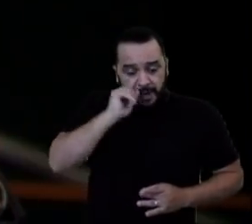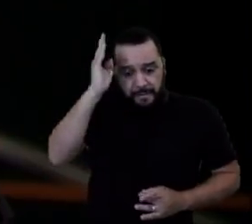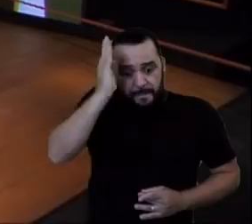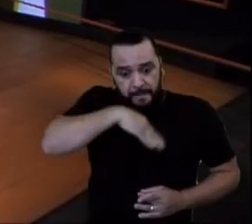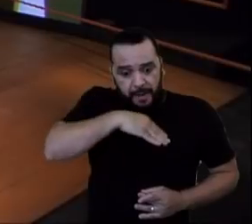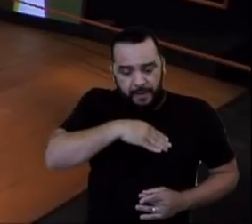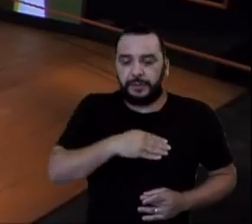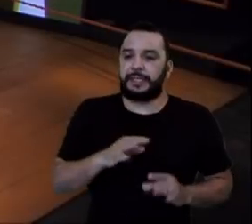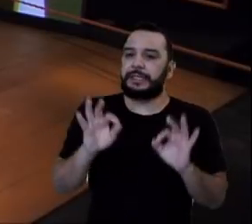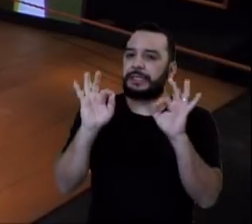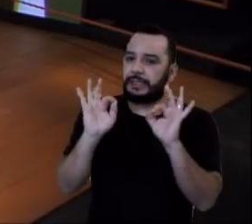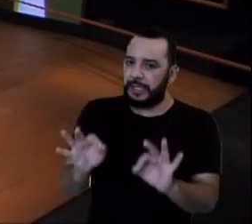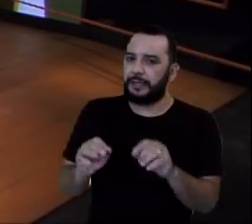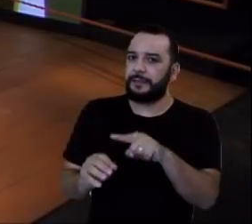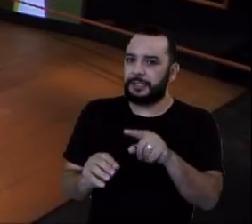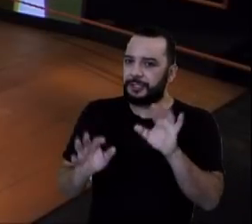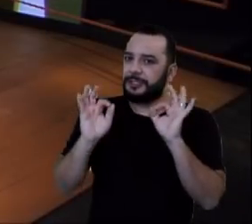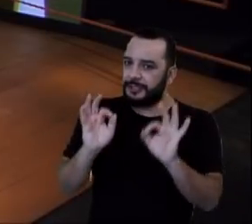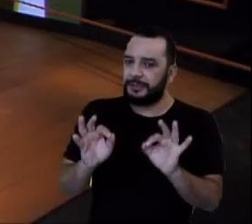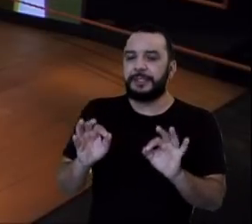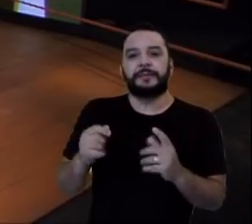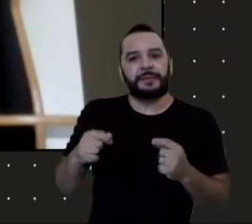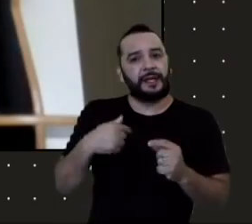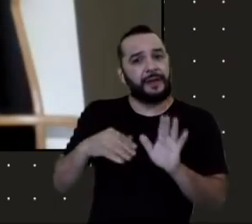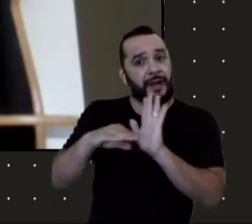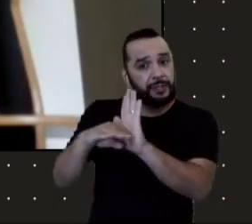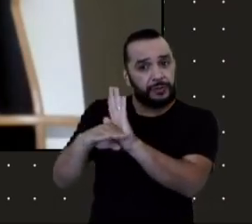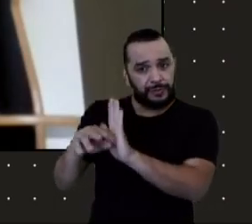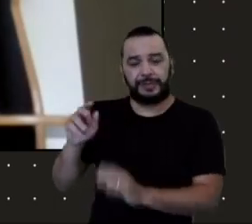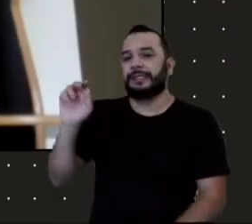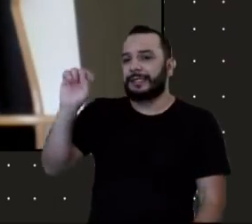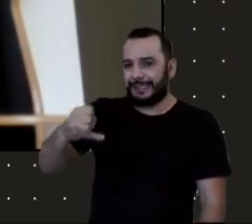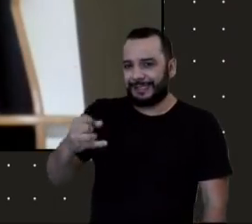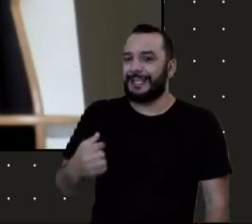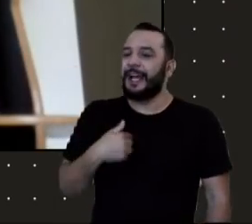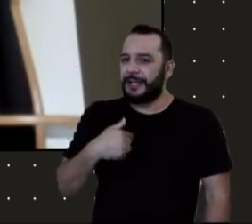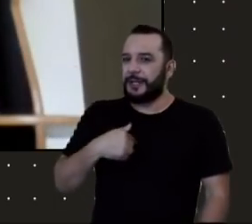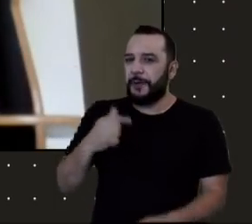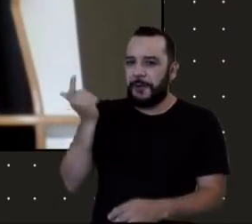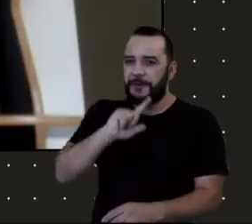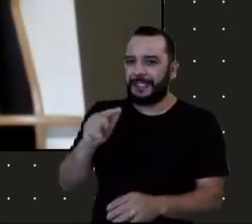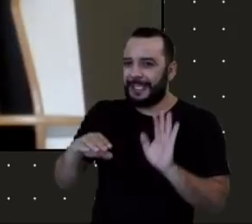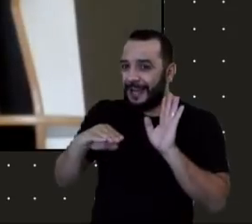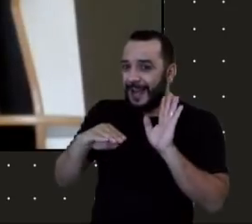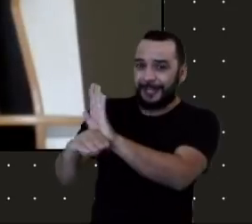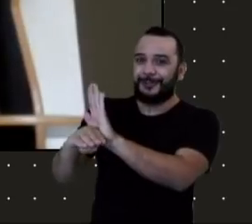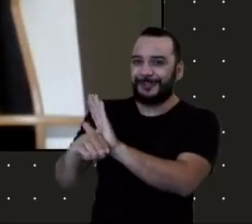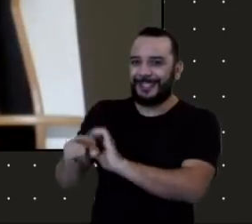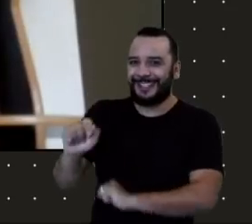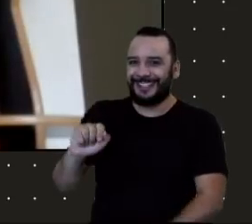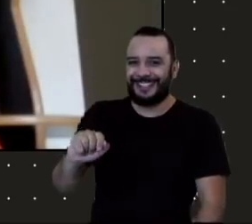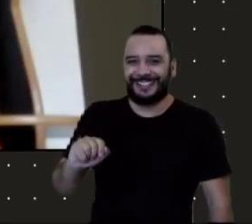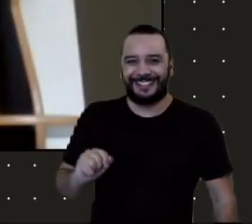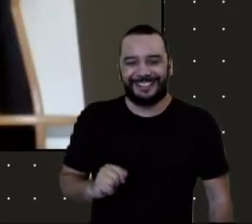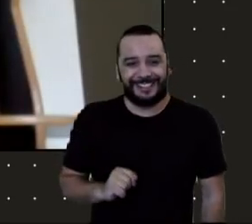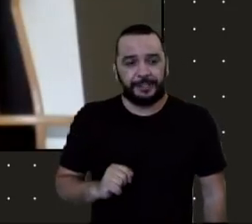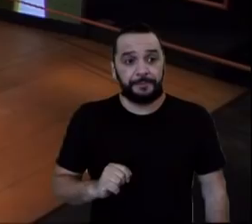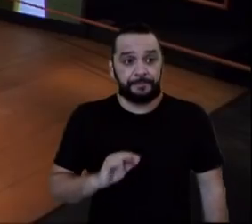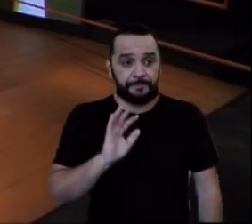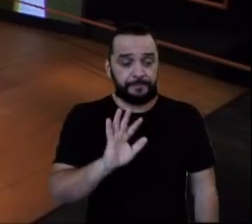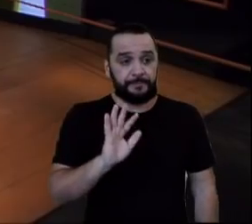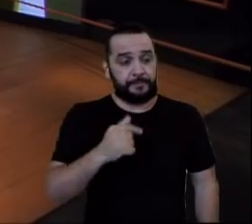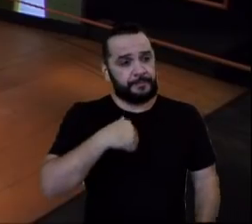né? Exatamente. Ela precisava de um empurrãozinho. E aí eu acabei dando esse empurrãozinho para ela.